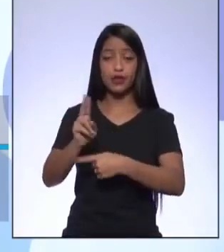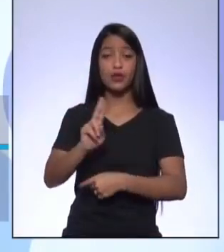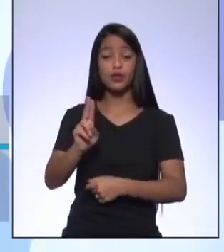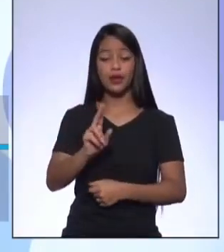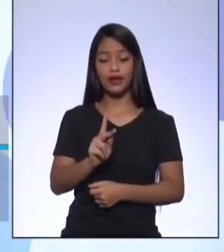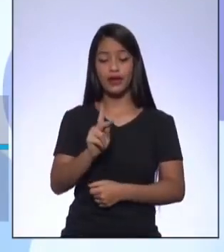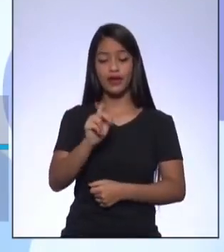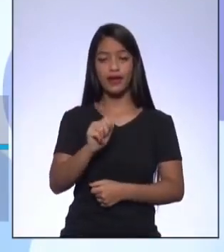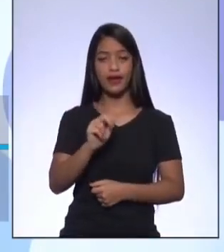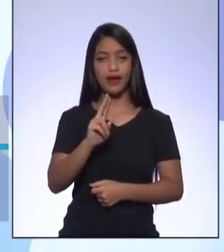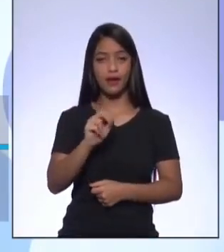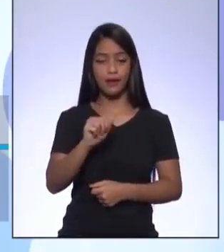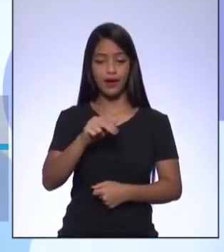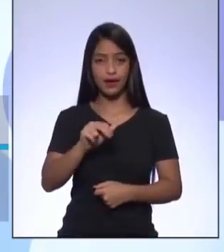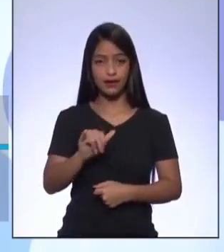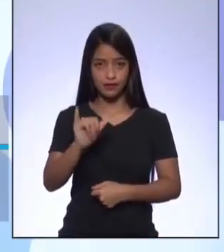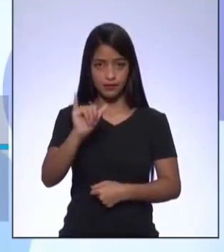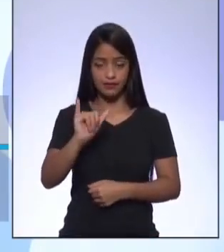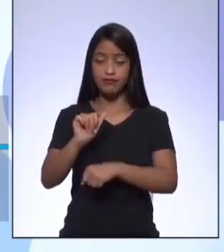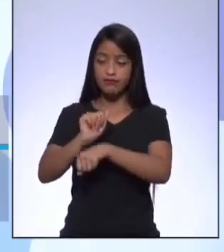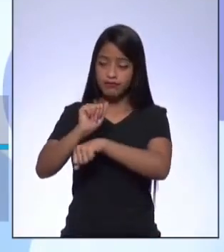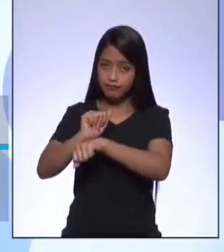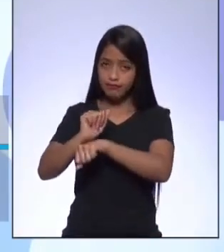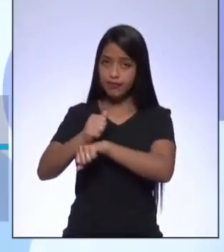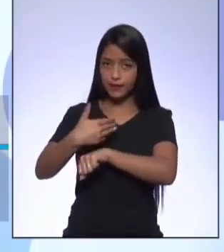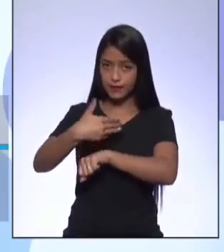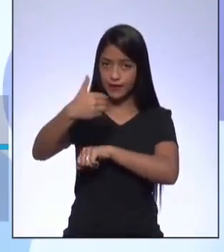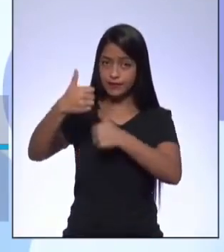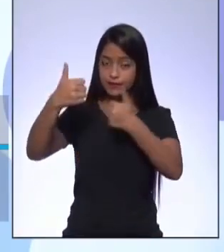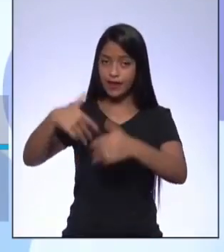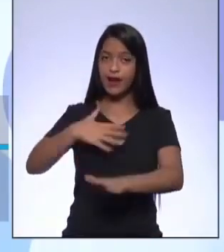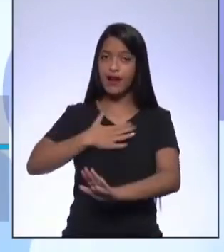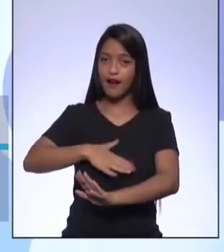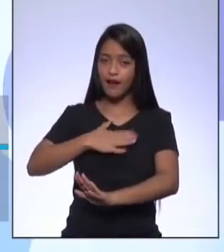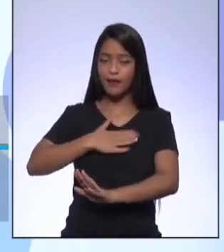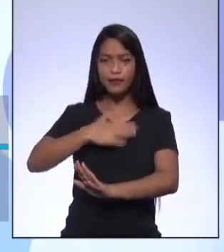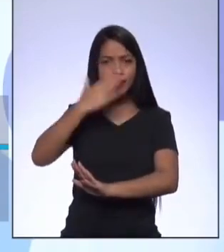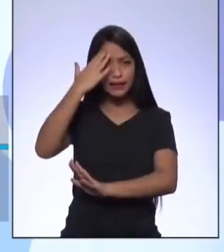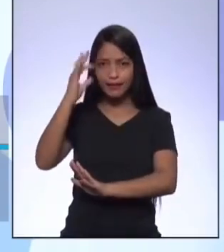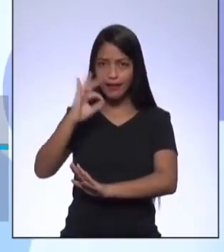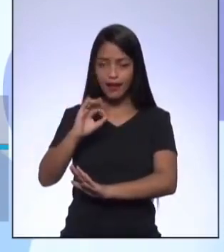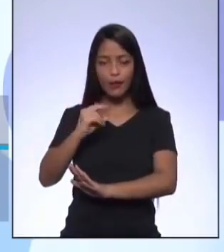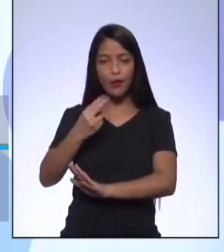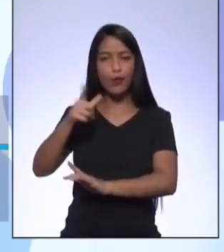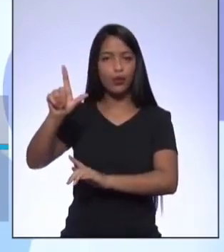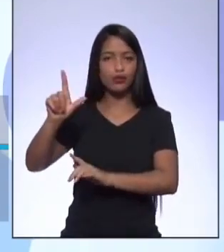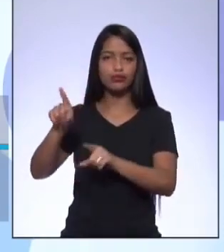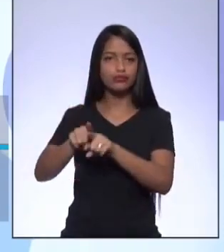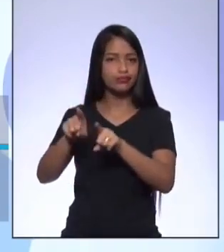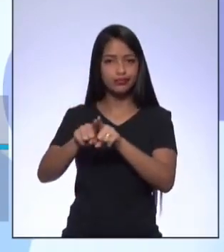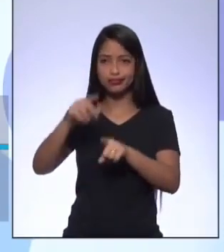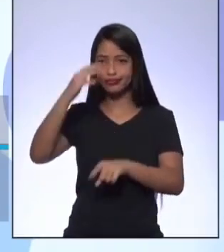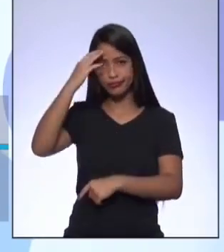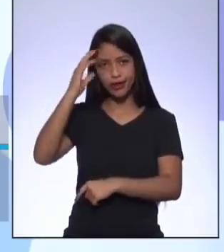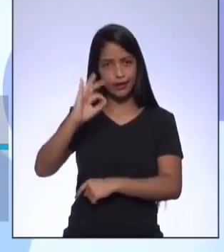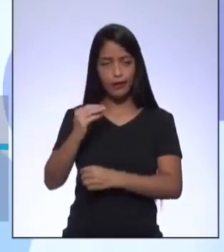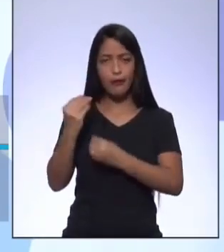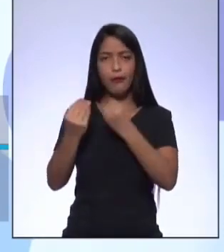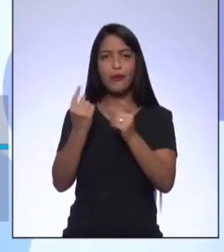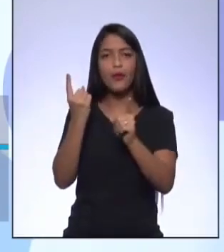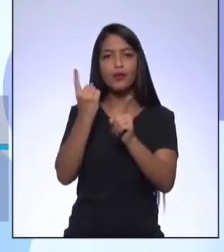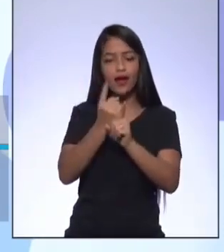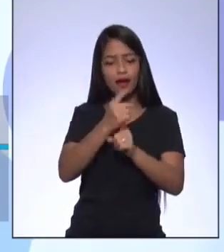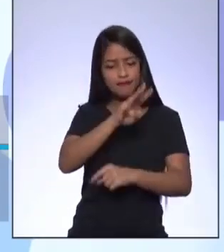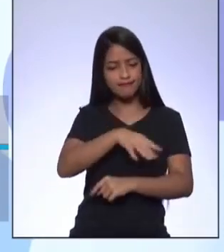Cauane Luiza. Nós já vamos explicar, tá? Então, calma. Se você não entendeu, ou os demais que não entendeu aí a questão da coordenada no